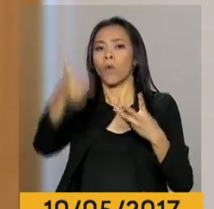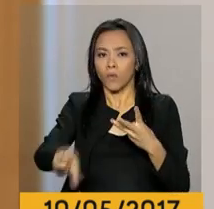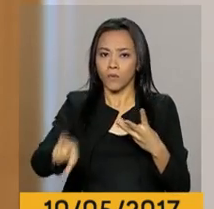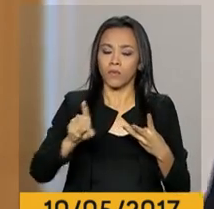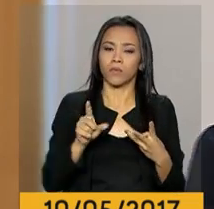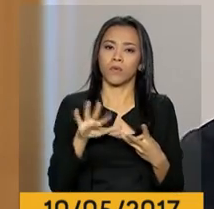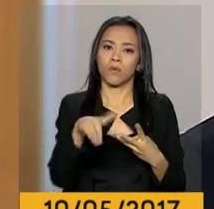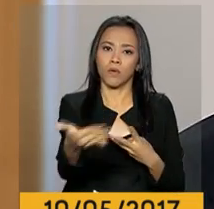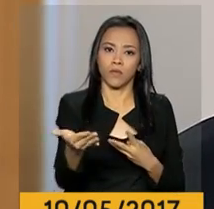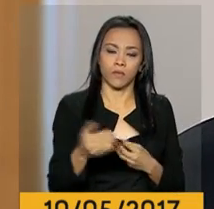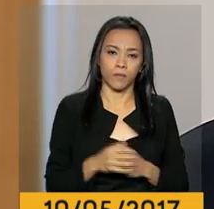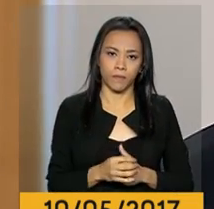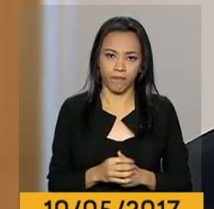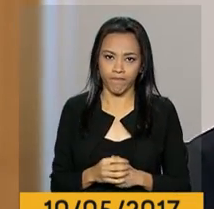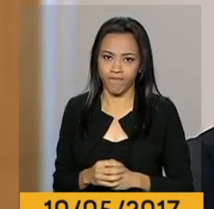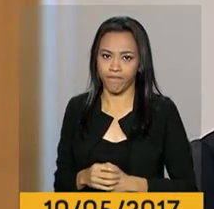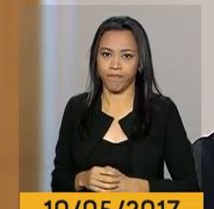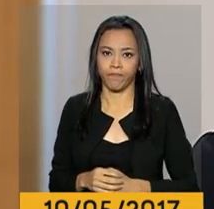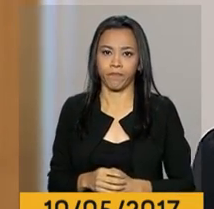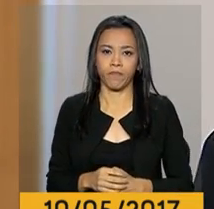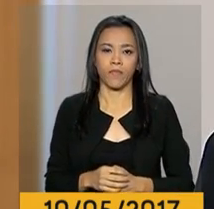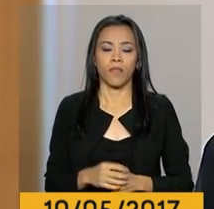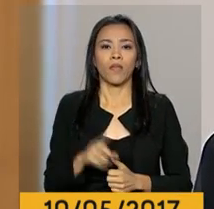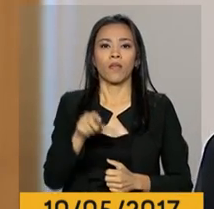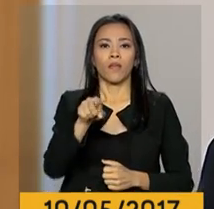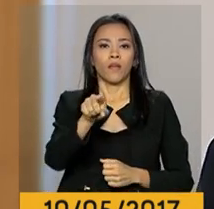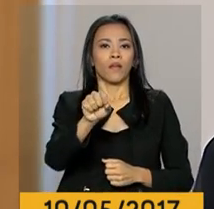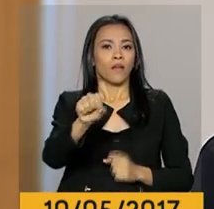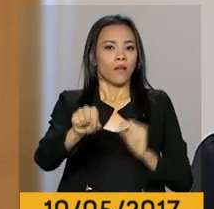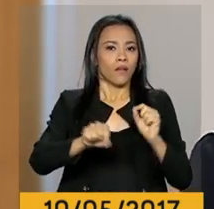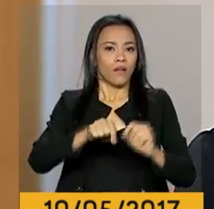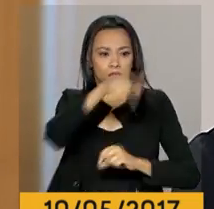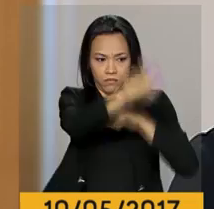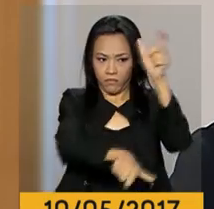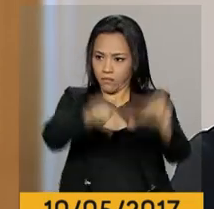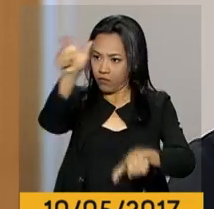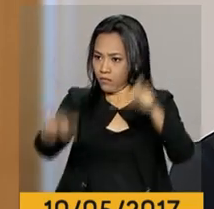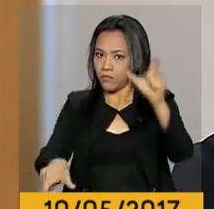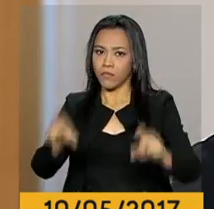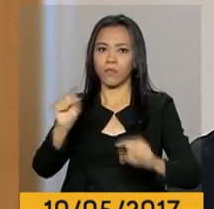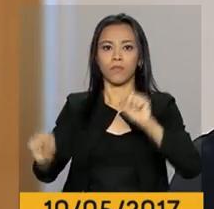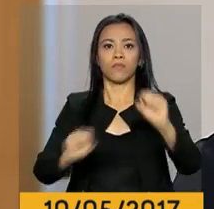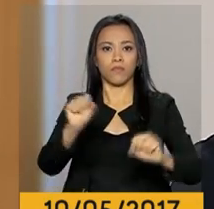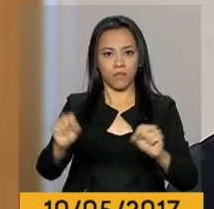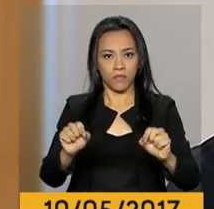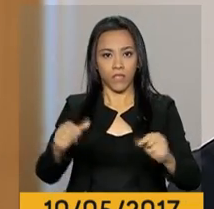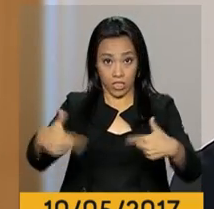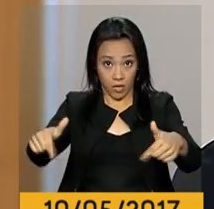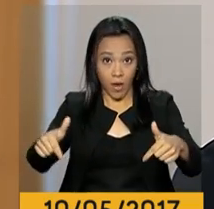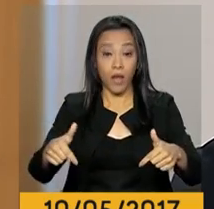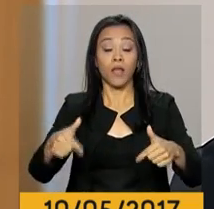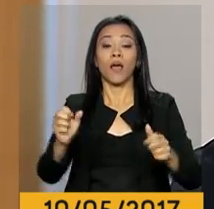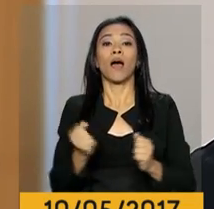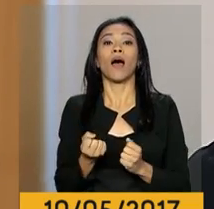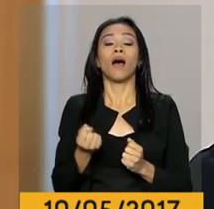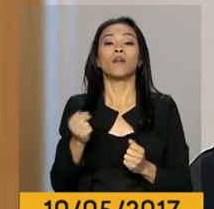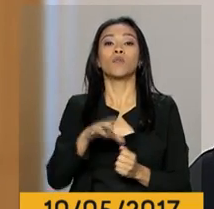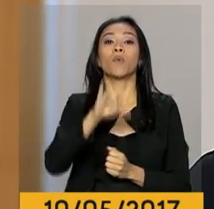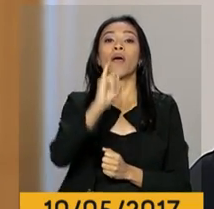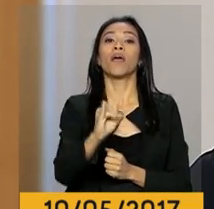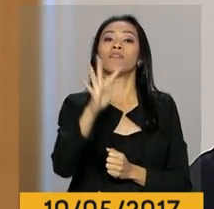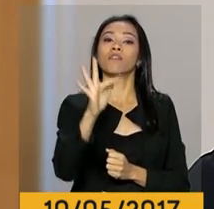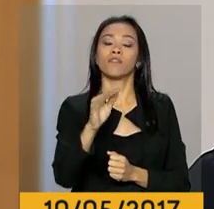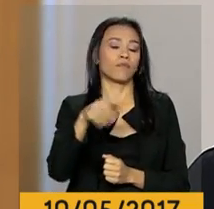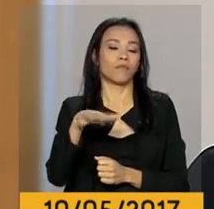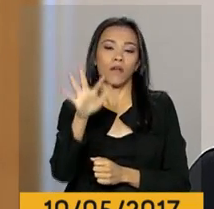questão ah esta em função dos trabalhadores né a liberação do do do Fundo de Garantia parece uma coisa